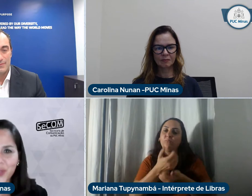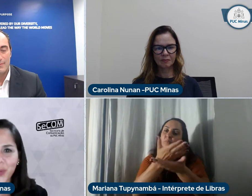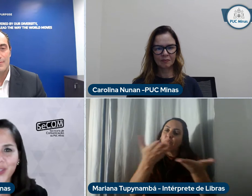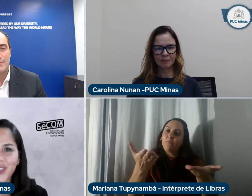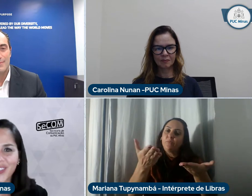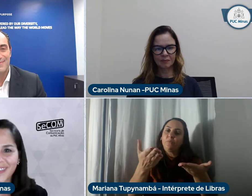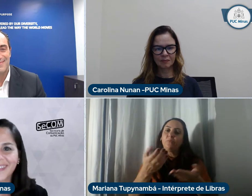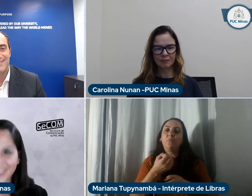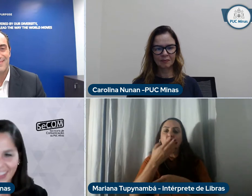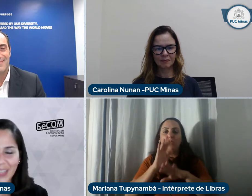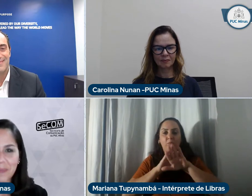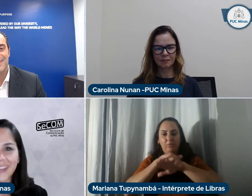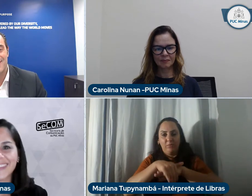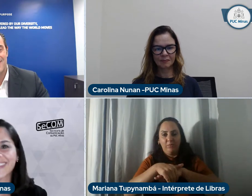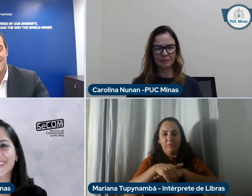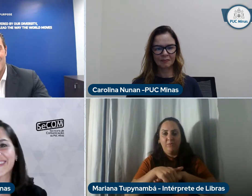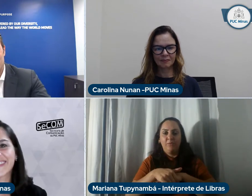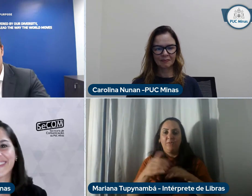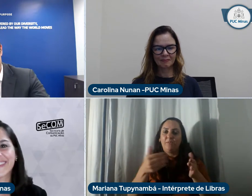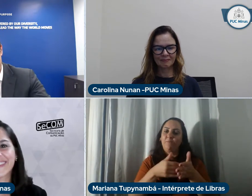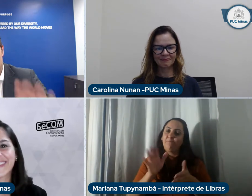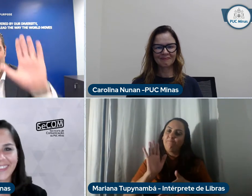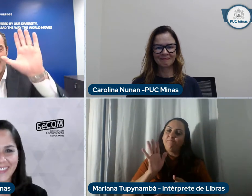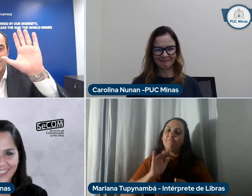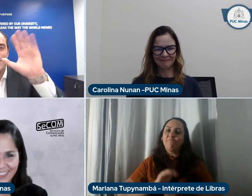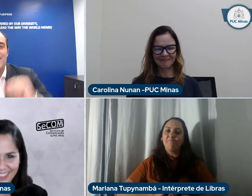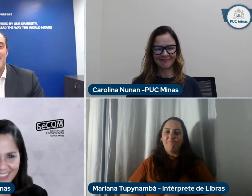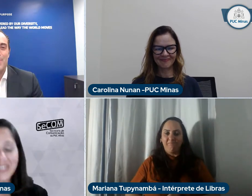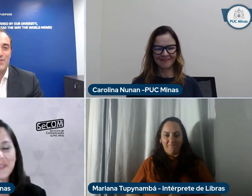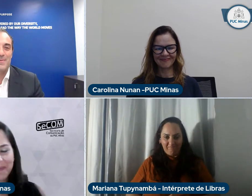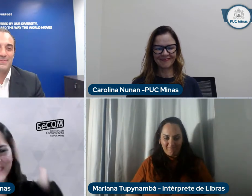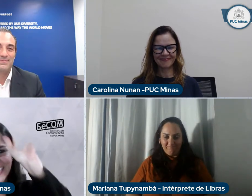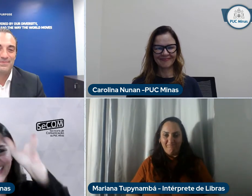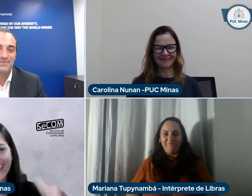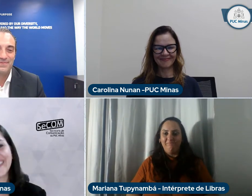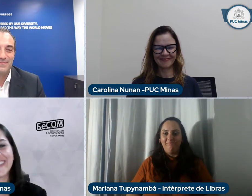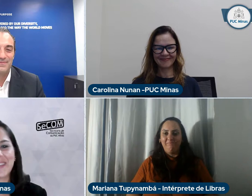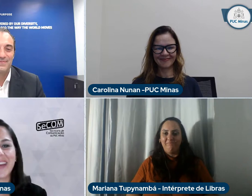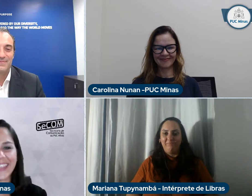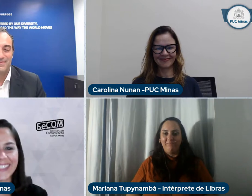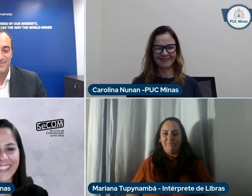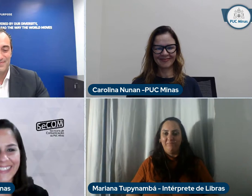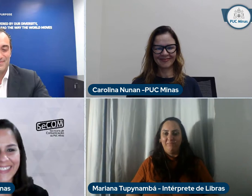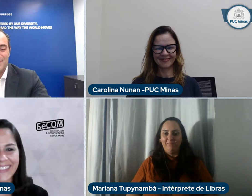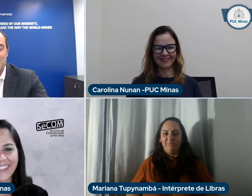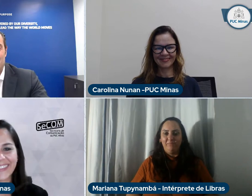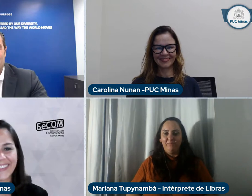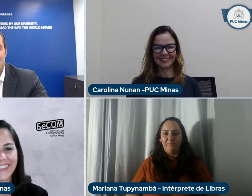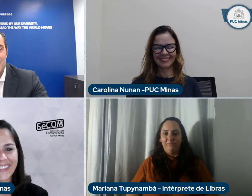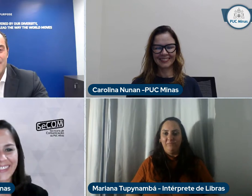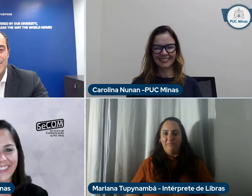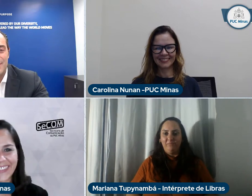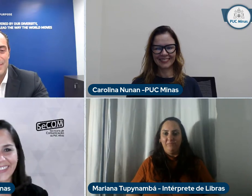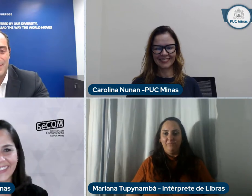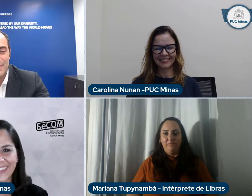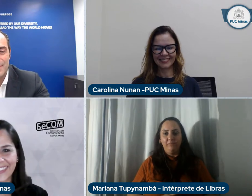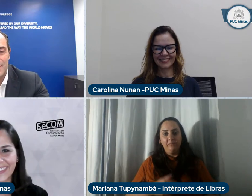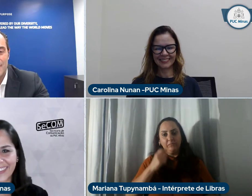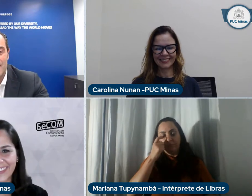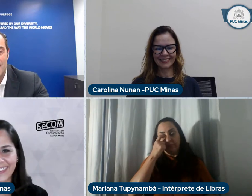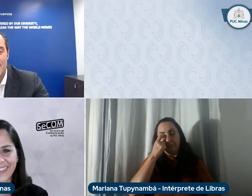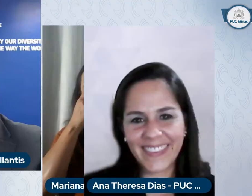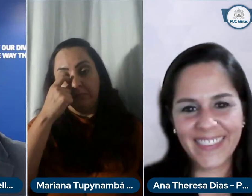excelente noite até mais obrigado até a próxima até mais tchau tchau